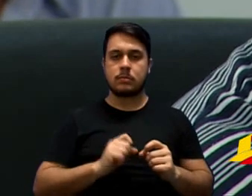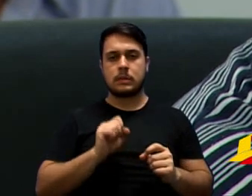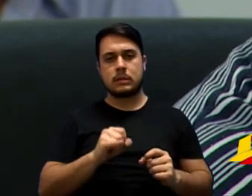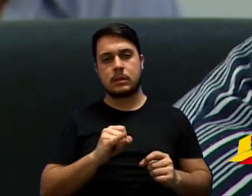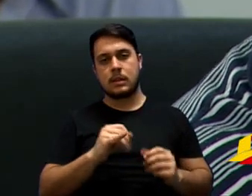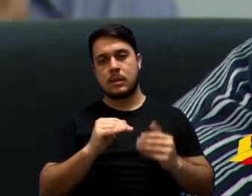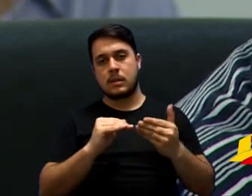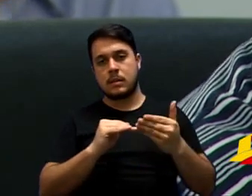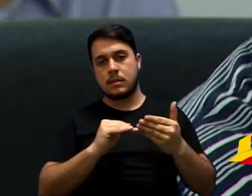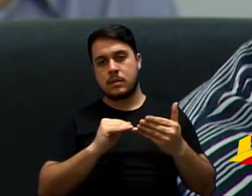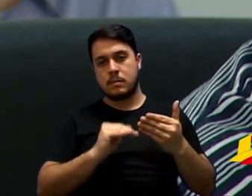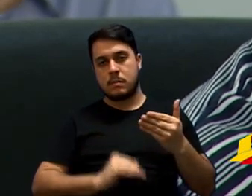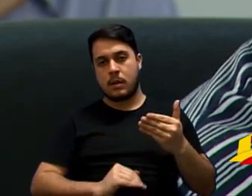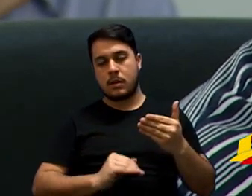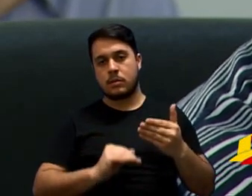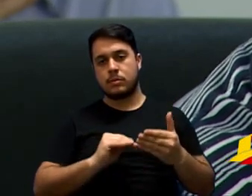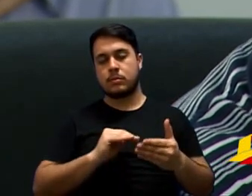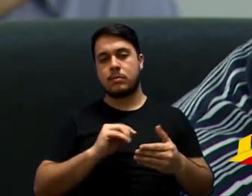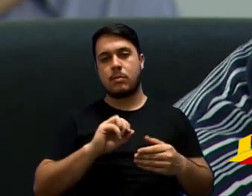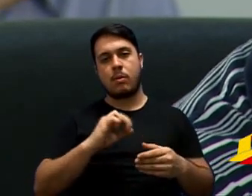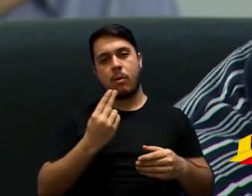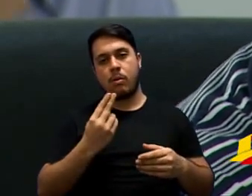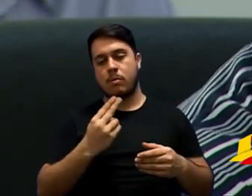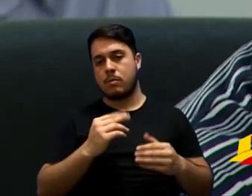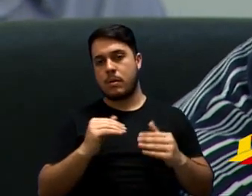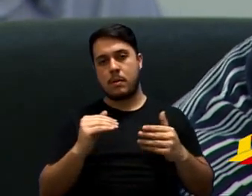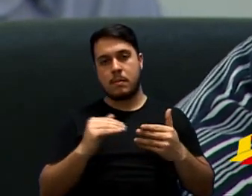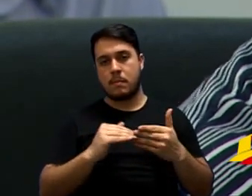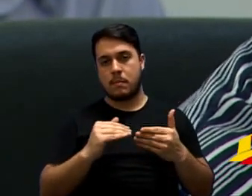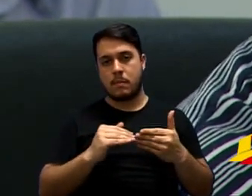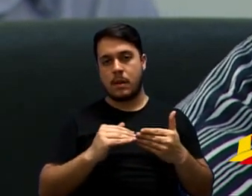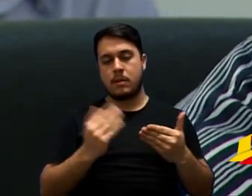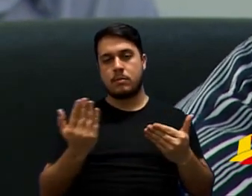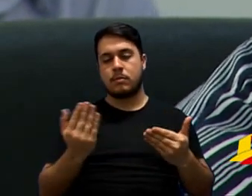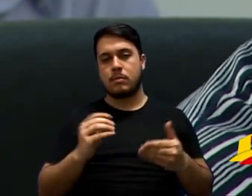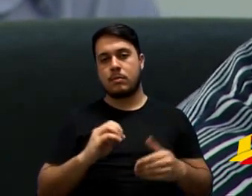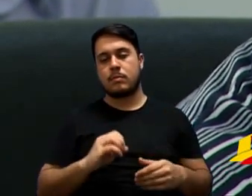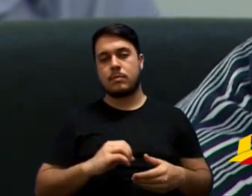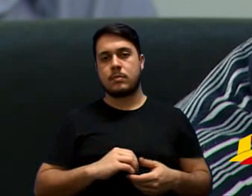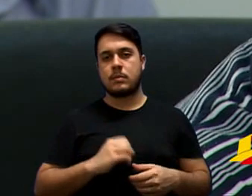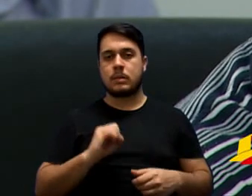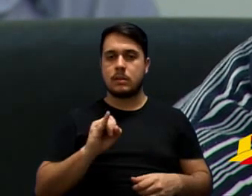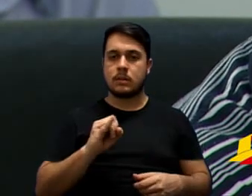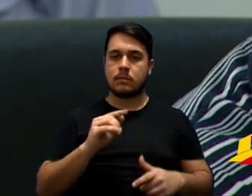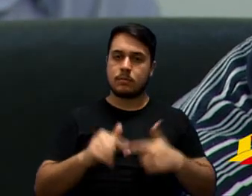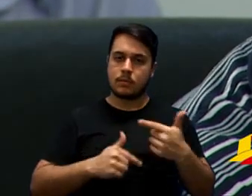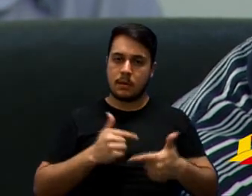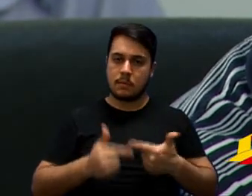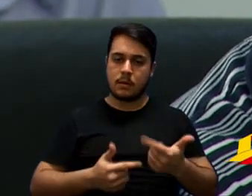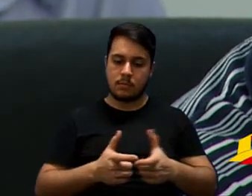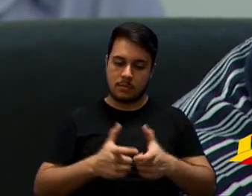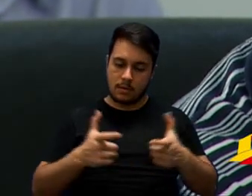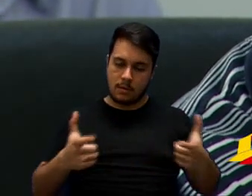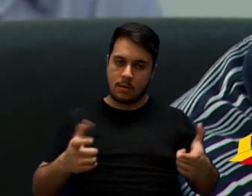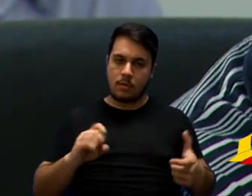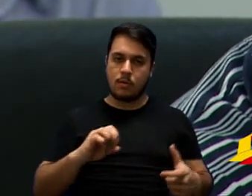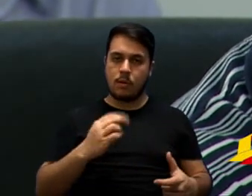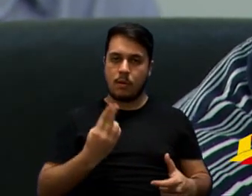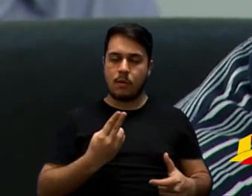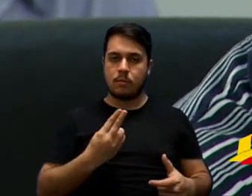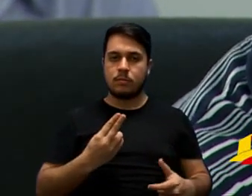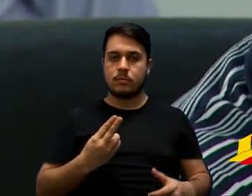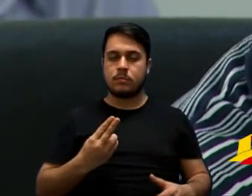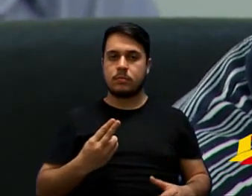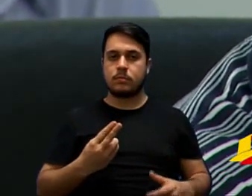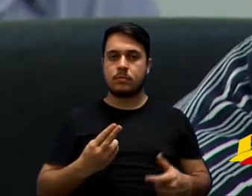se passa para médio impacto porque vai deixar uma demanda de serviço maior vai poder atuar em novos novos licenciamentos